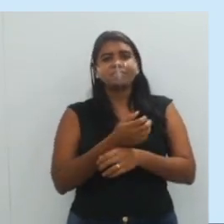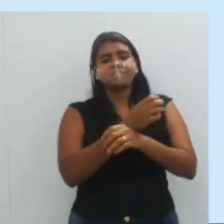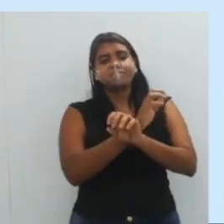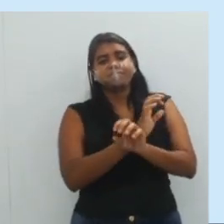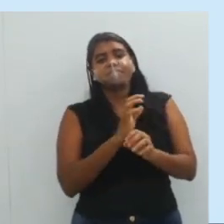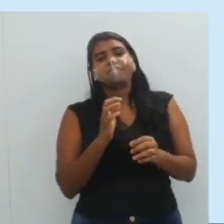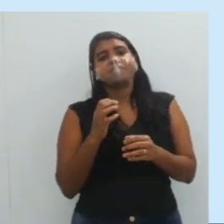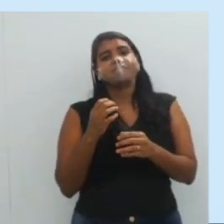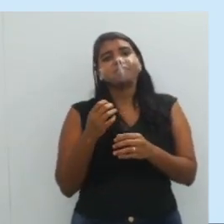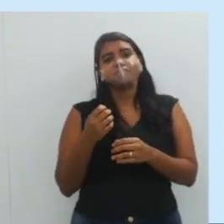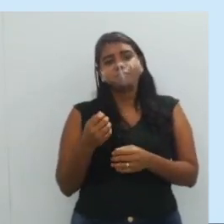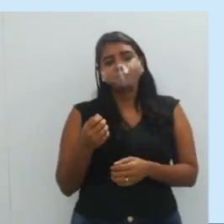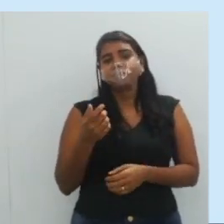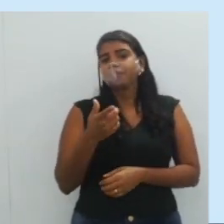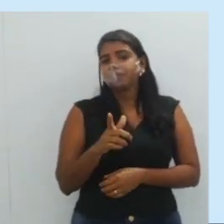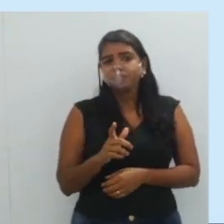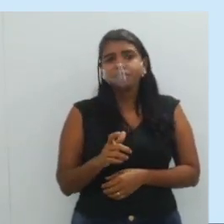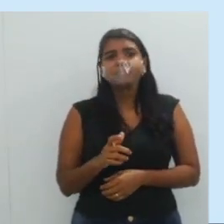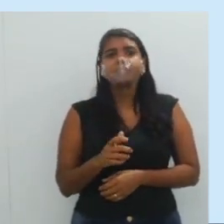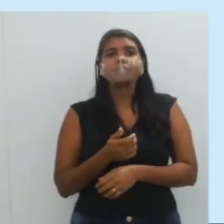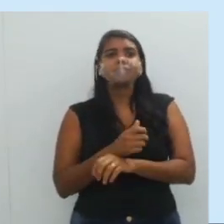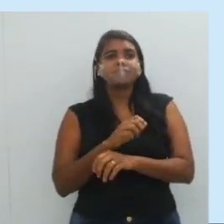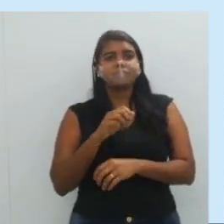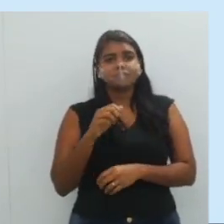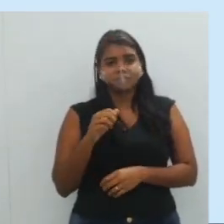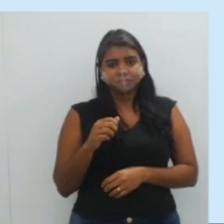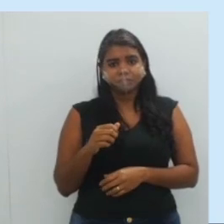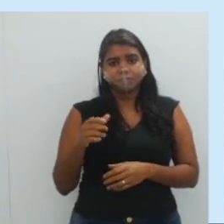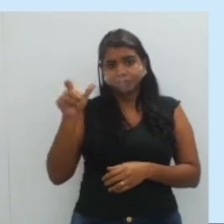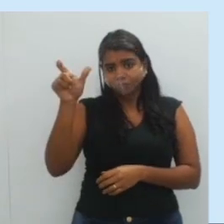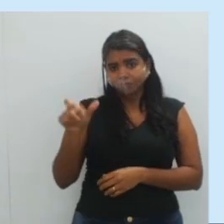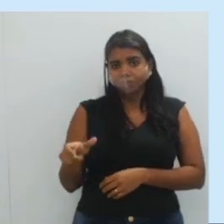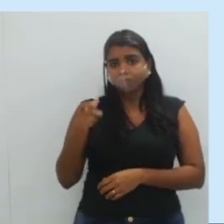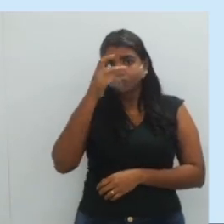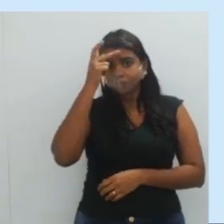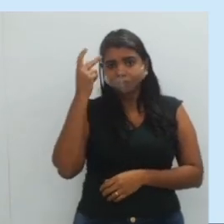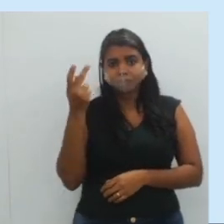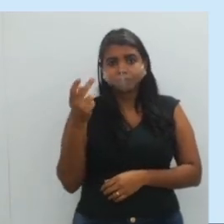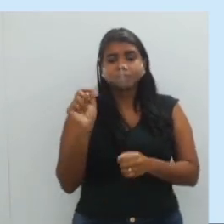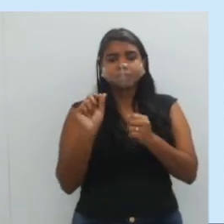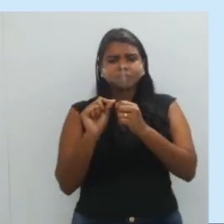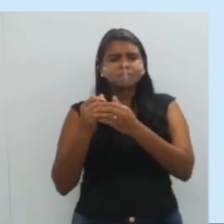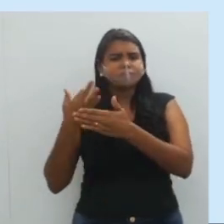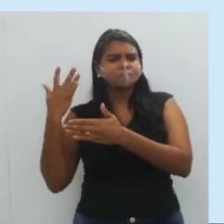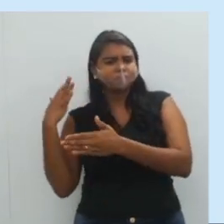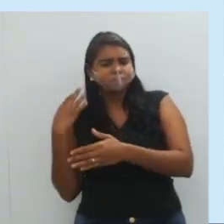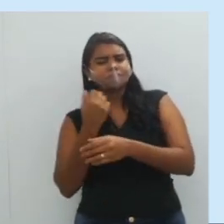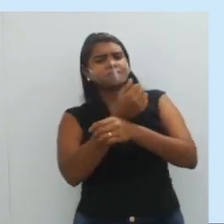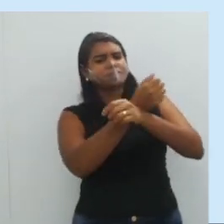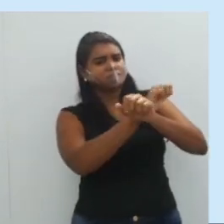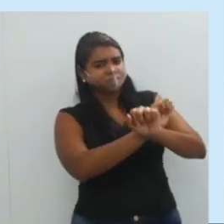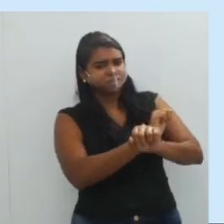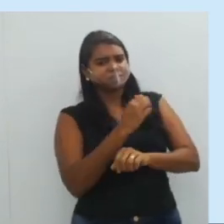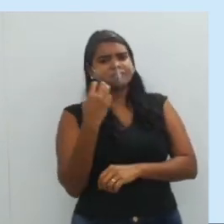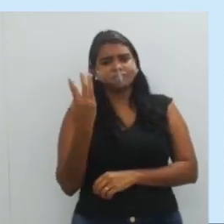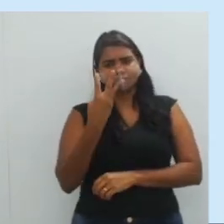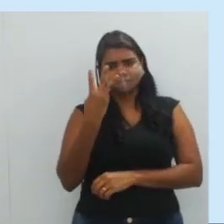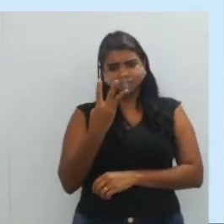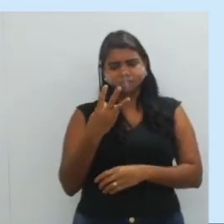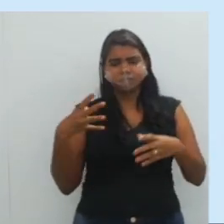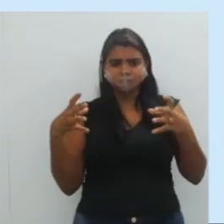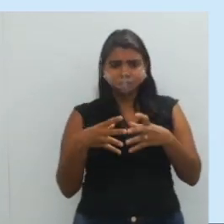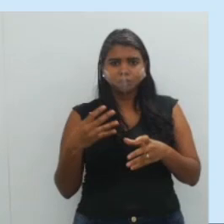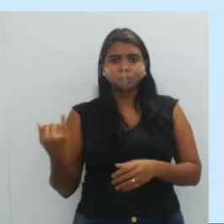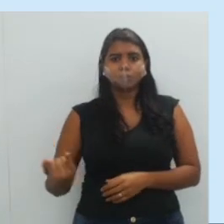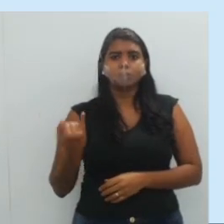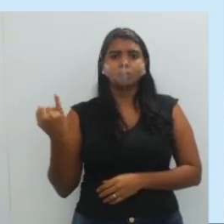digo sou descendente de escravo, não, sou descendente de um ser humano que foi escravizado. Então nós temos três